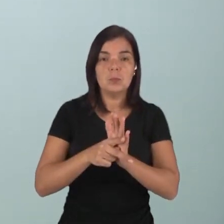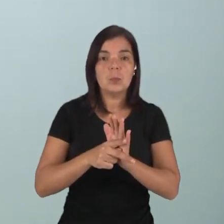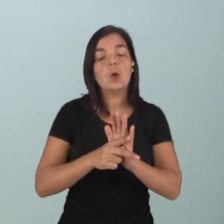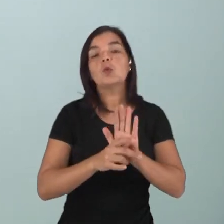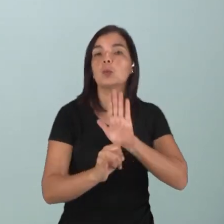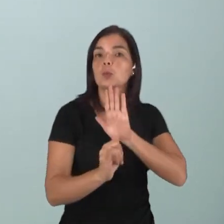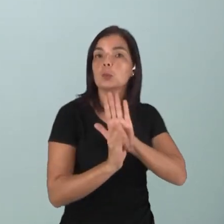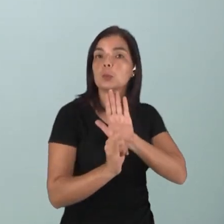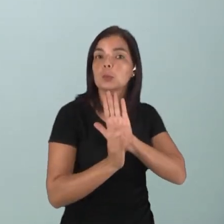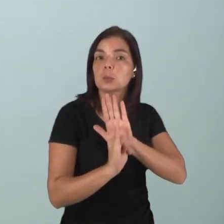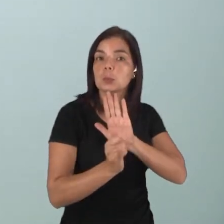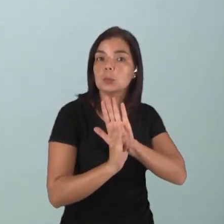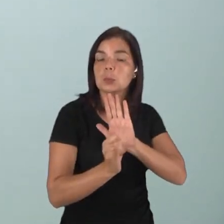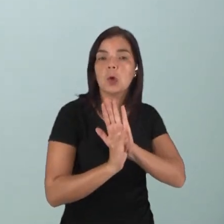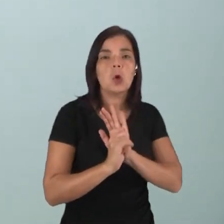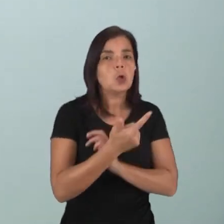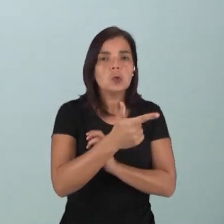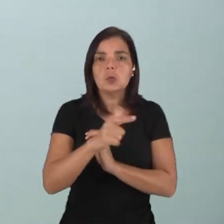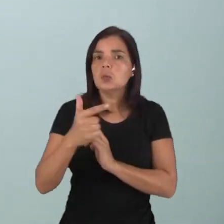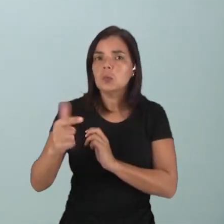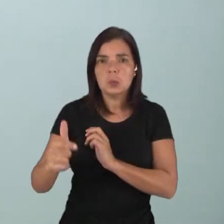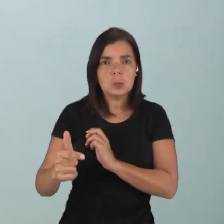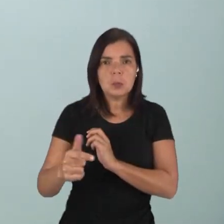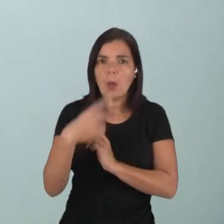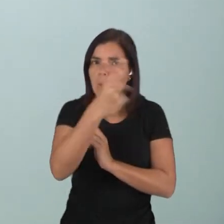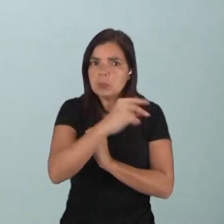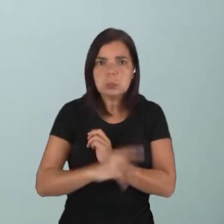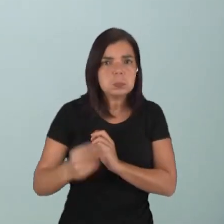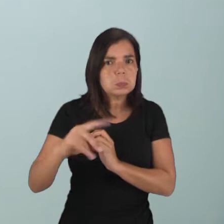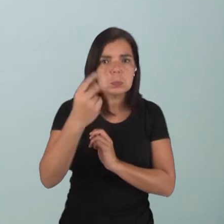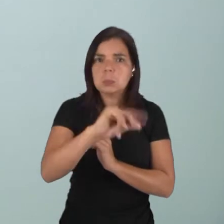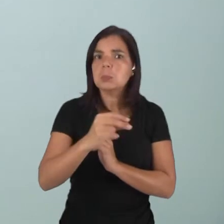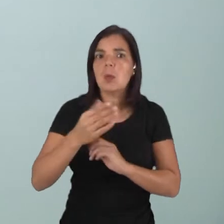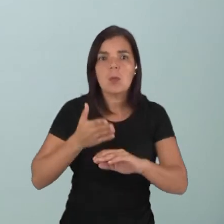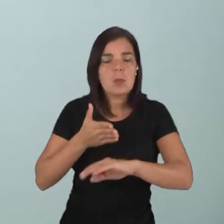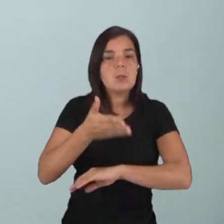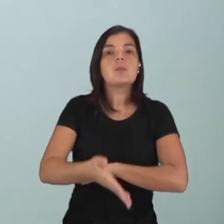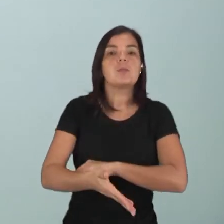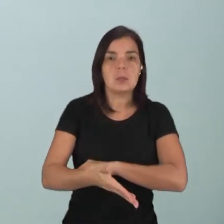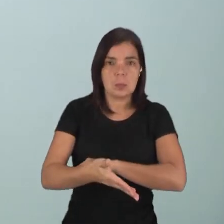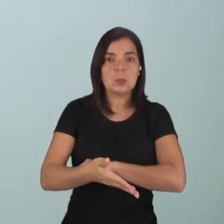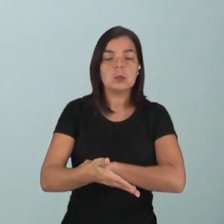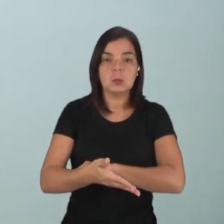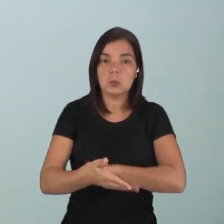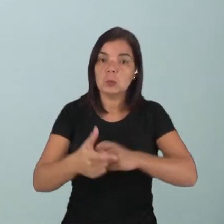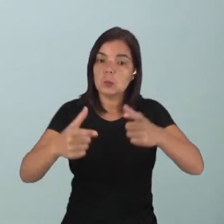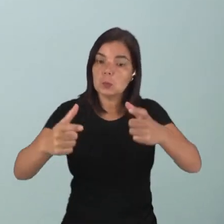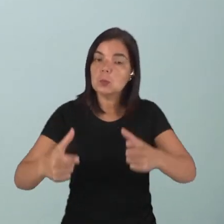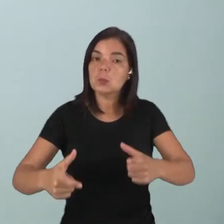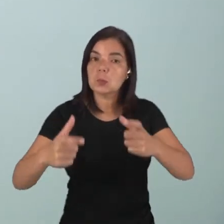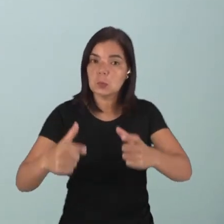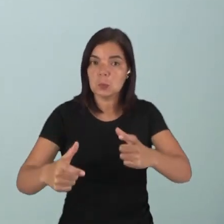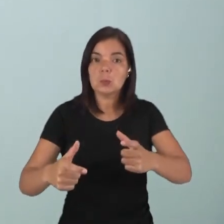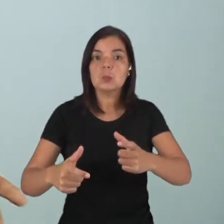traficantes dizem que ali não vai existir terreiro de macumba, né? Eles adentram no centro de